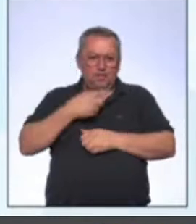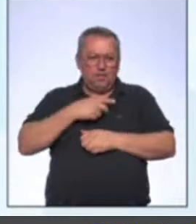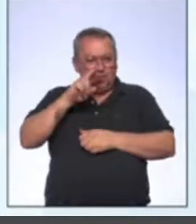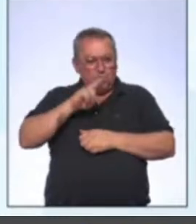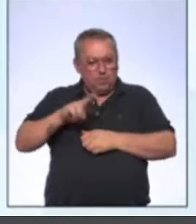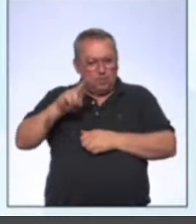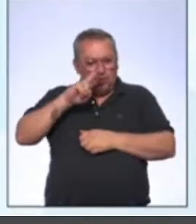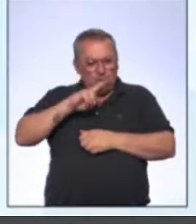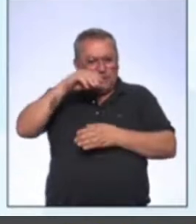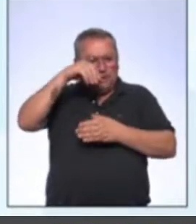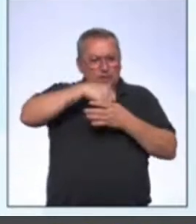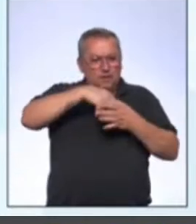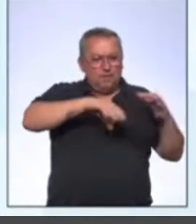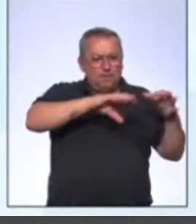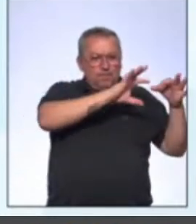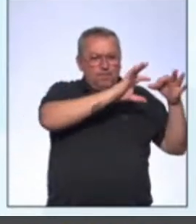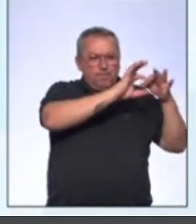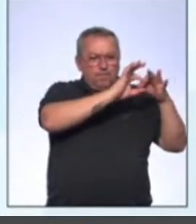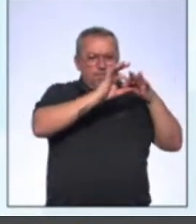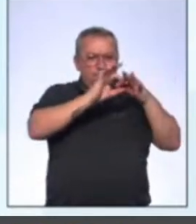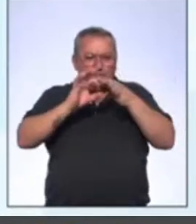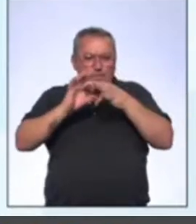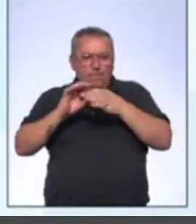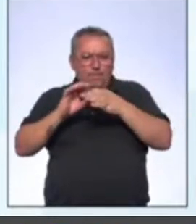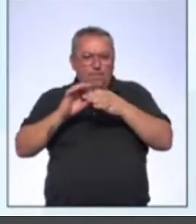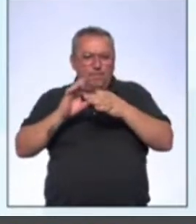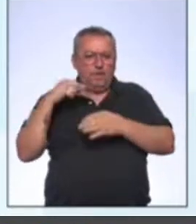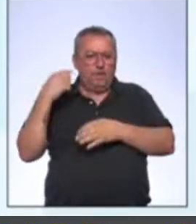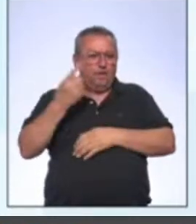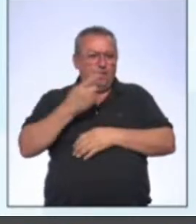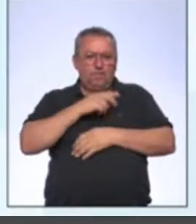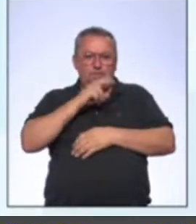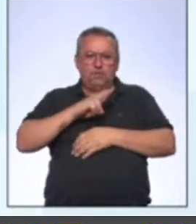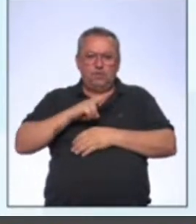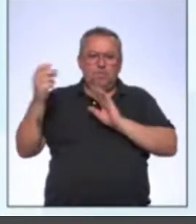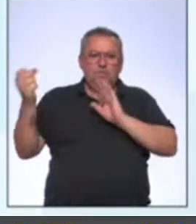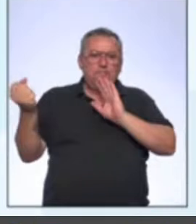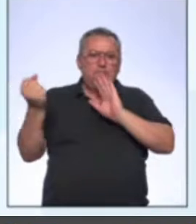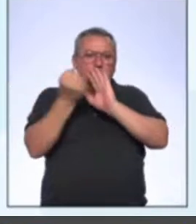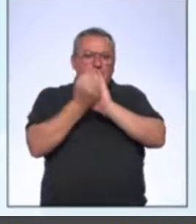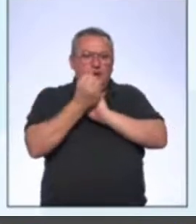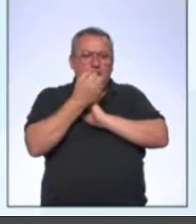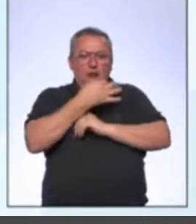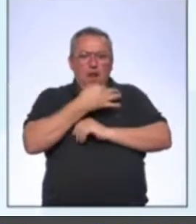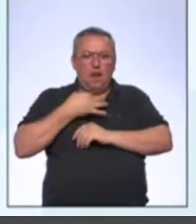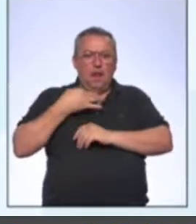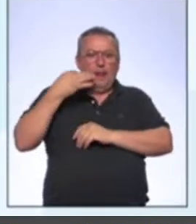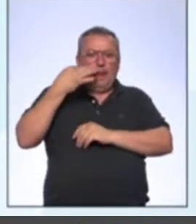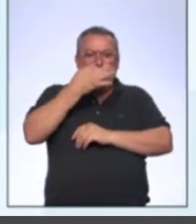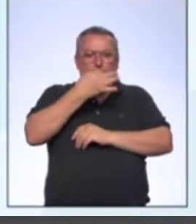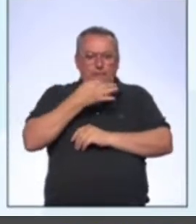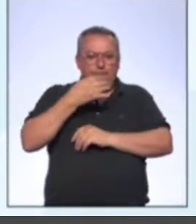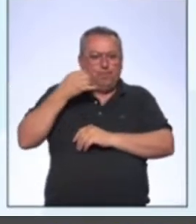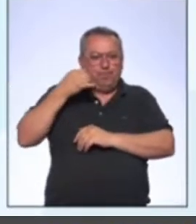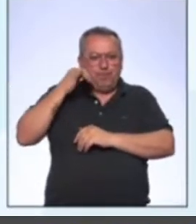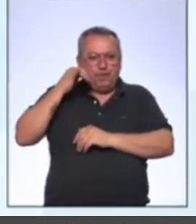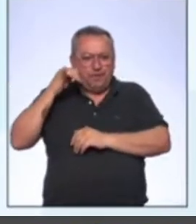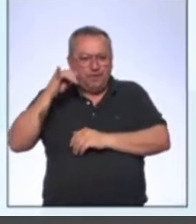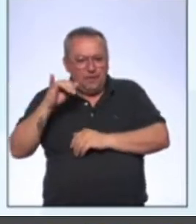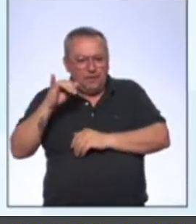um contexto em que a gente não pode utilizar a marca de oralidade, a gente evita, não